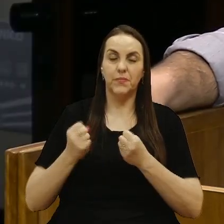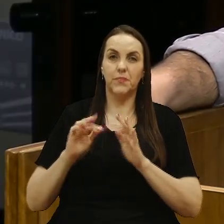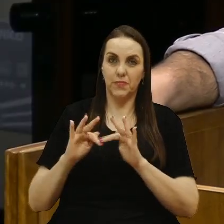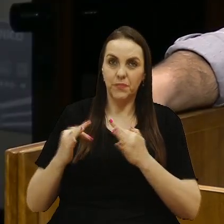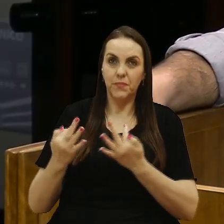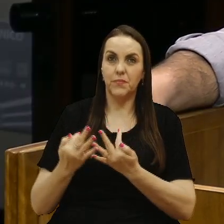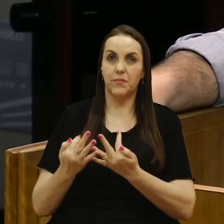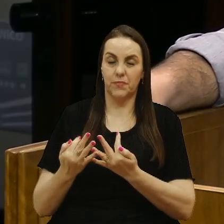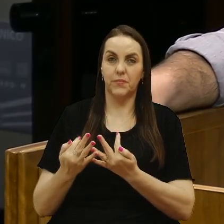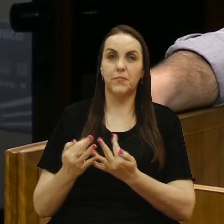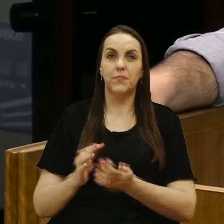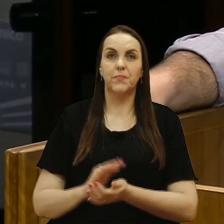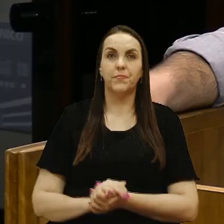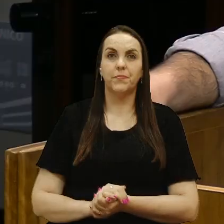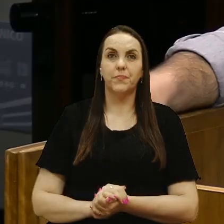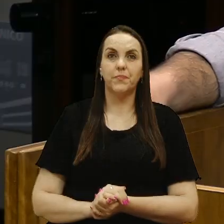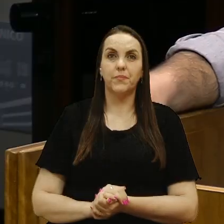família,